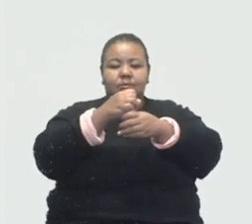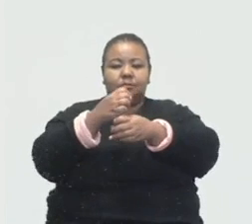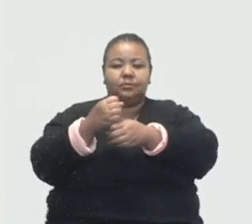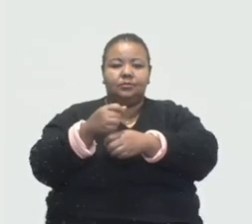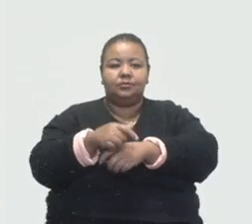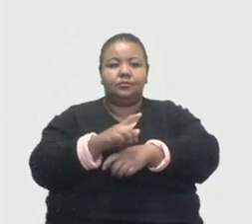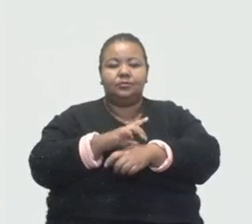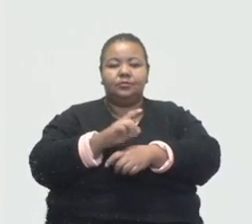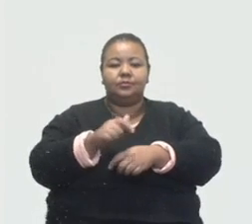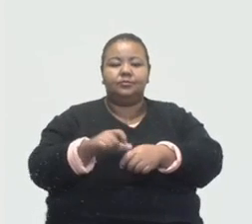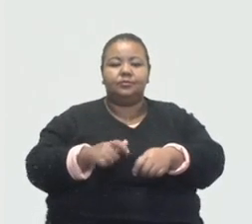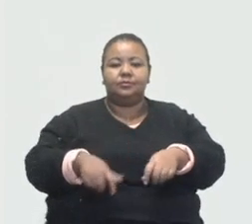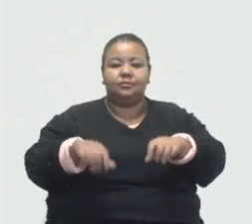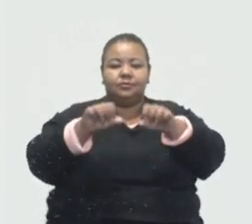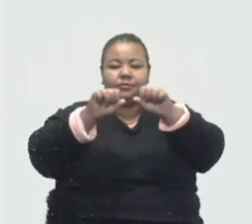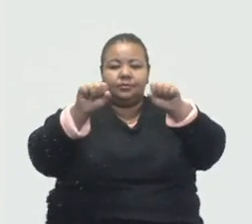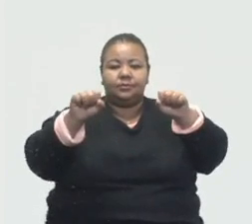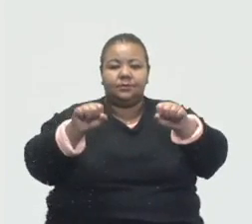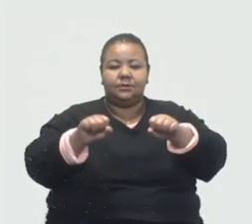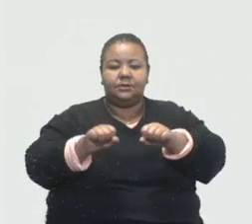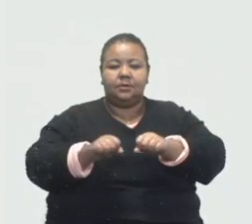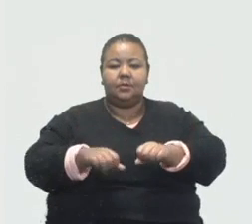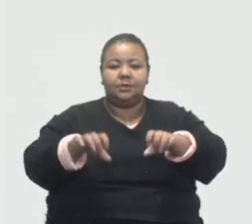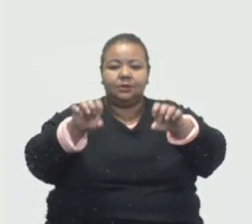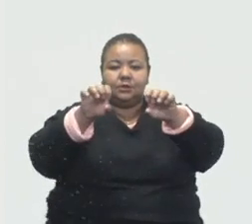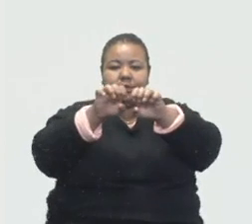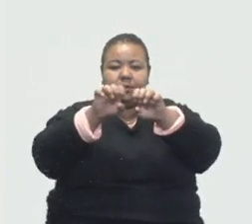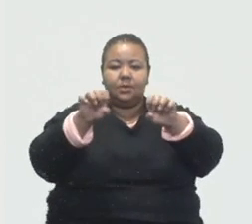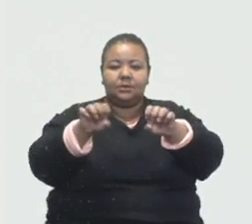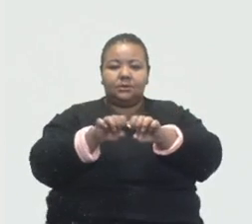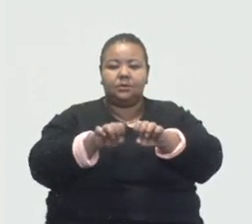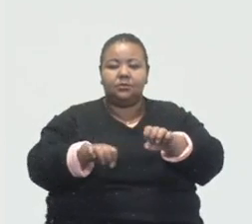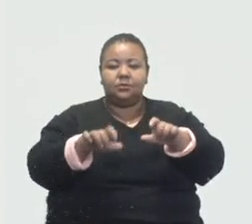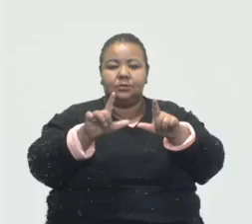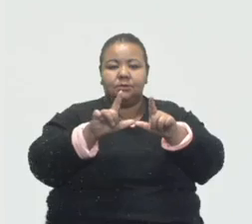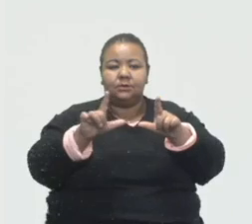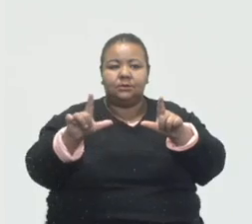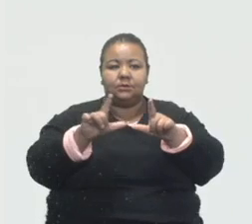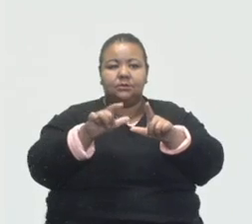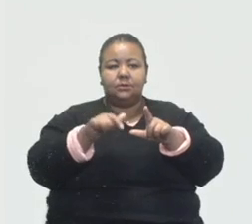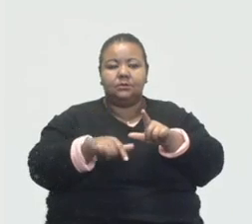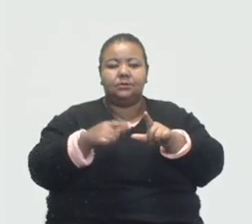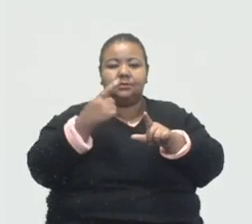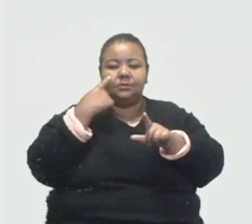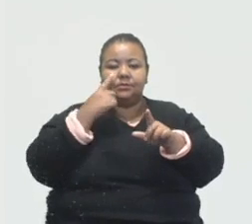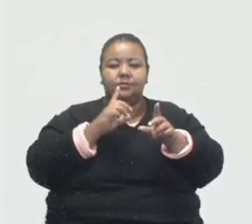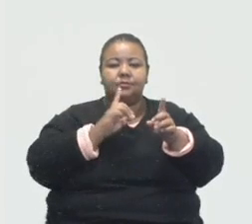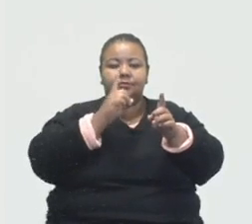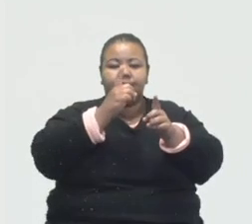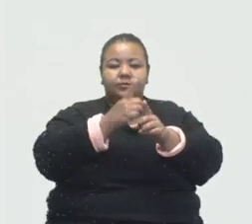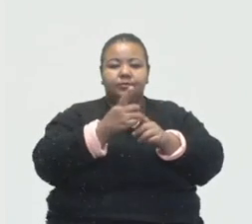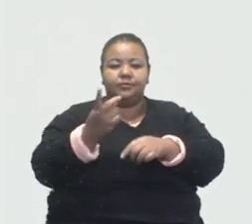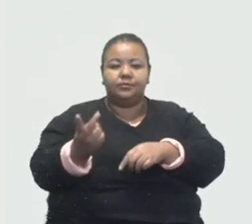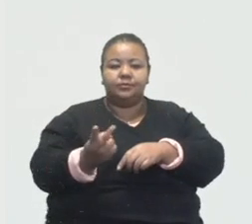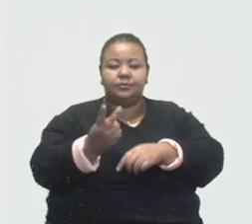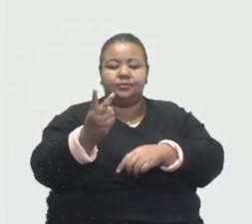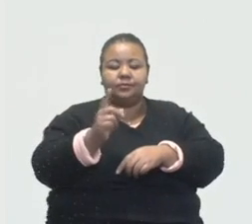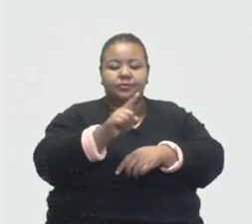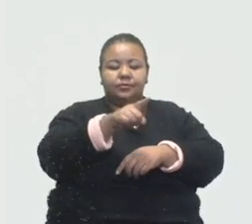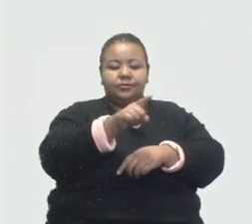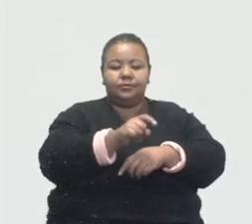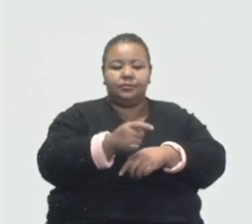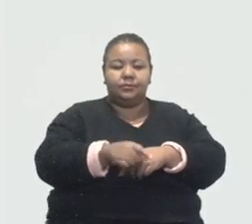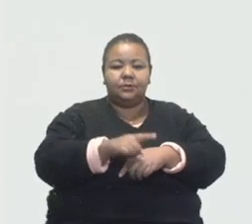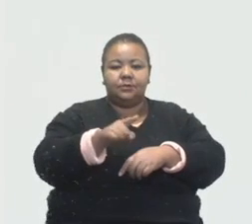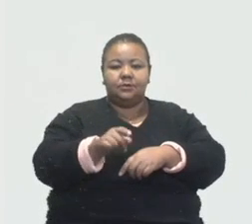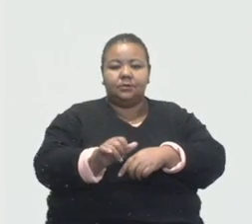teremos um sistema de equações lineares. Agora, a gente tem que encontrar esse valor de x, y e